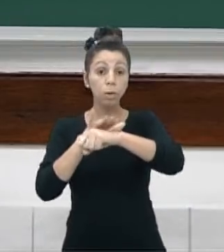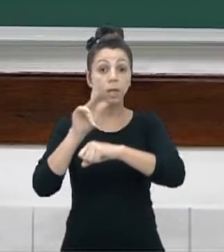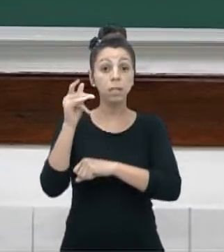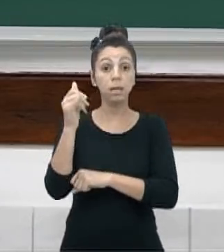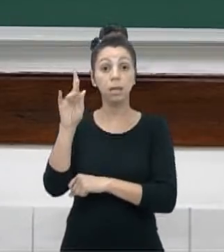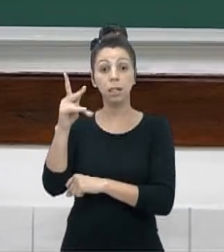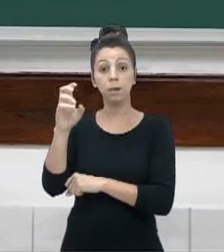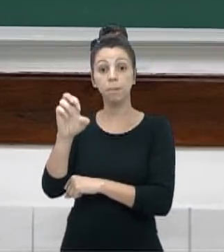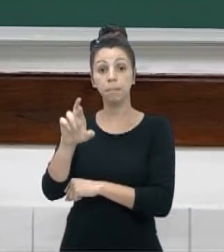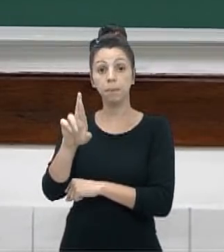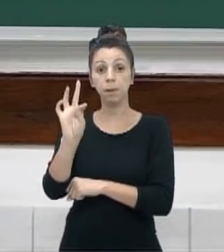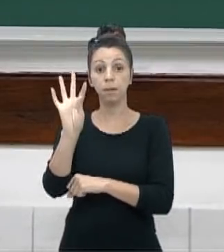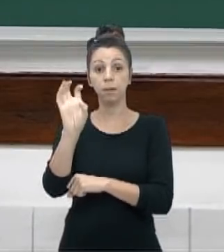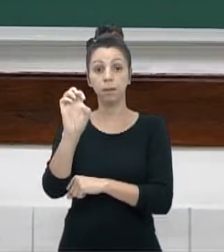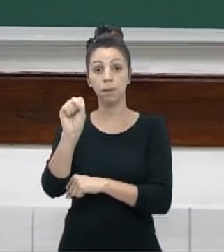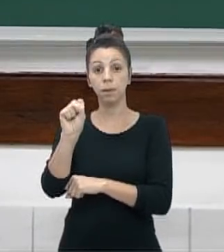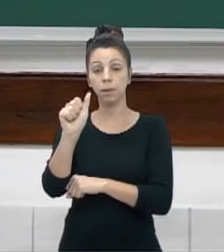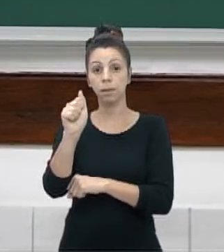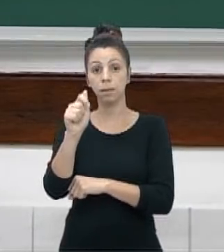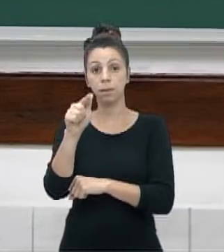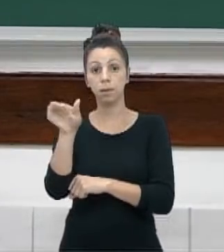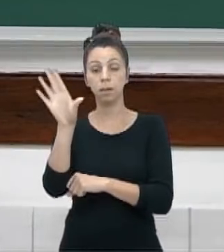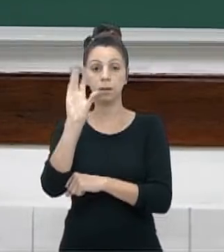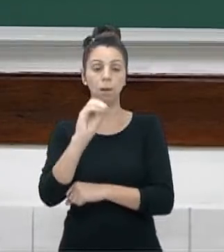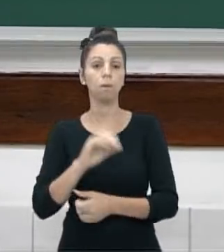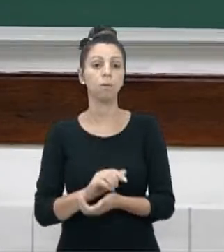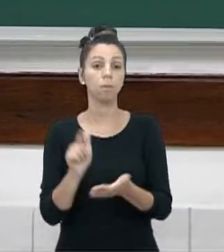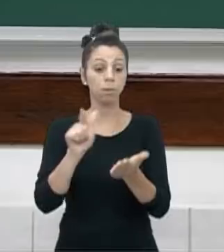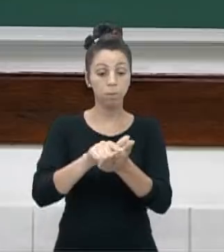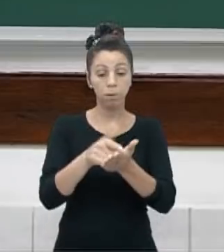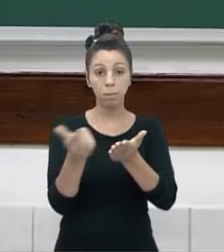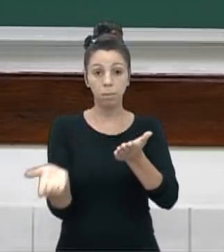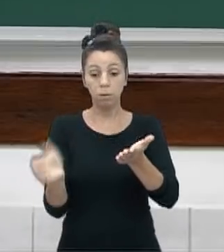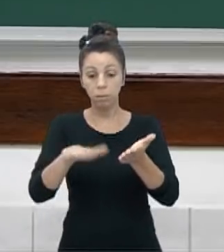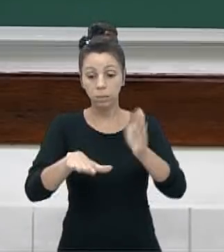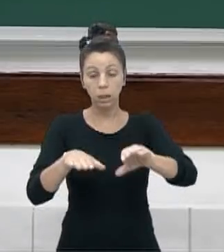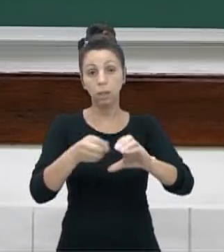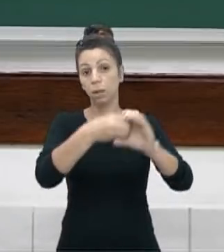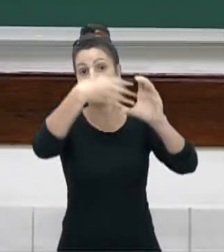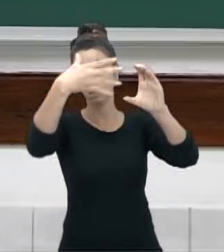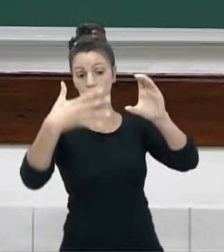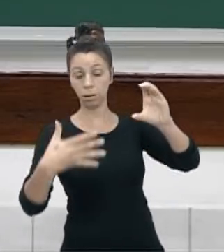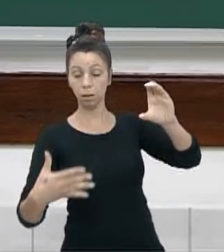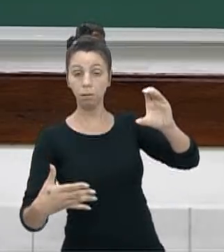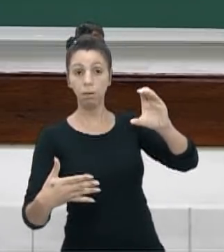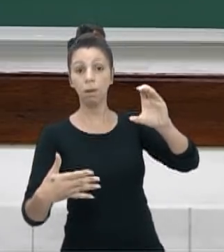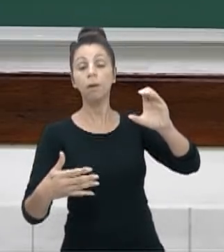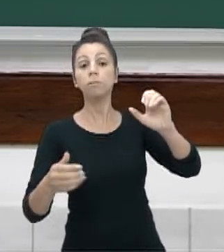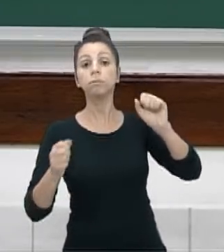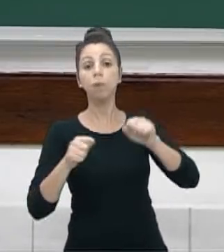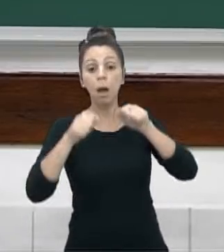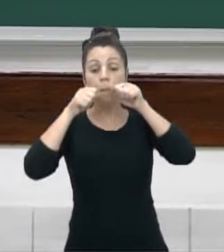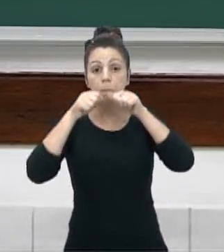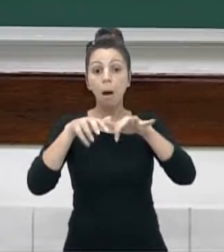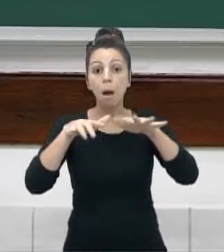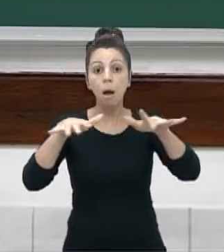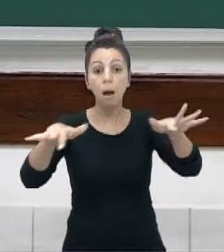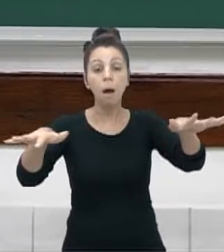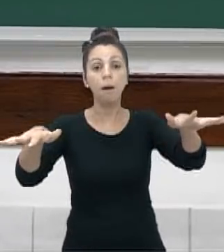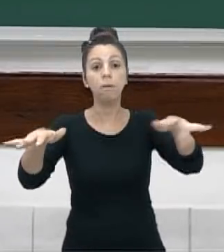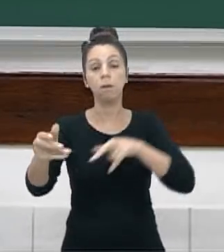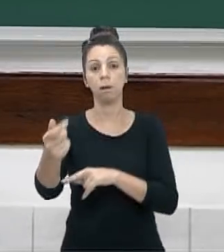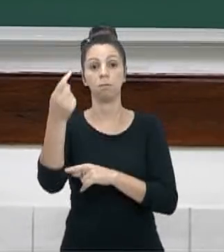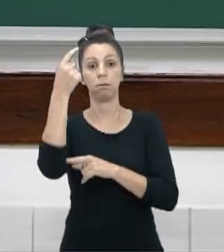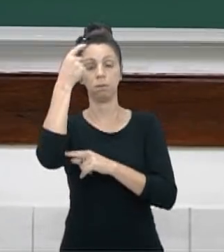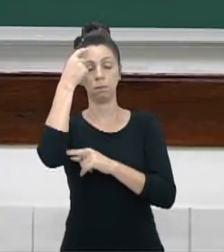certo? Então, o que eu posso fazer, né? O folder, ele tem essa característica, né, de tentar disseminar uma ideia para